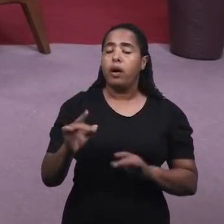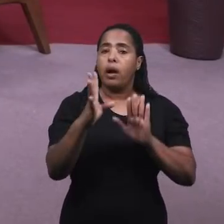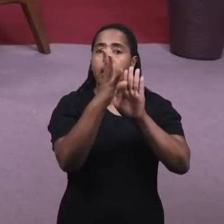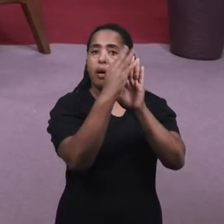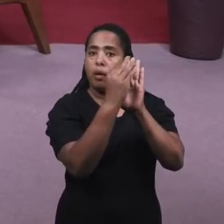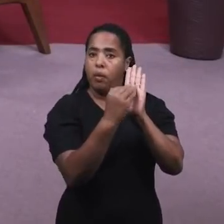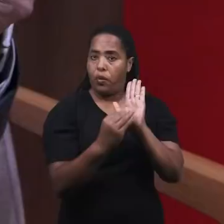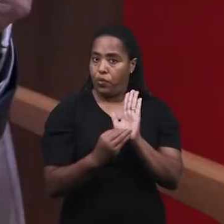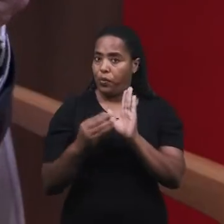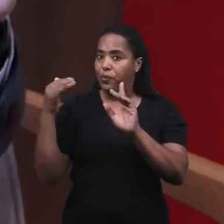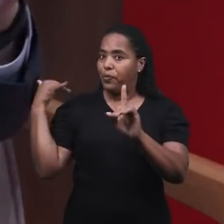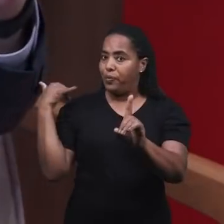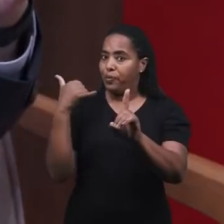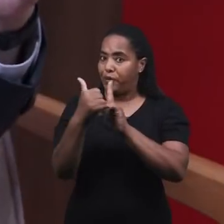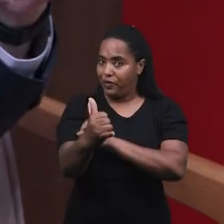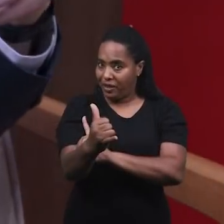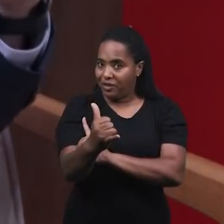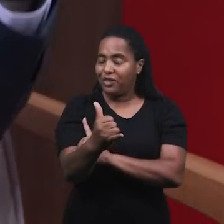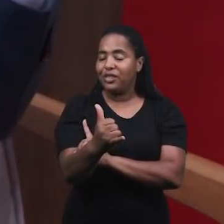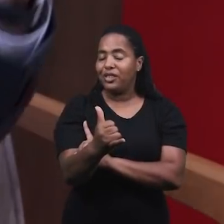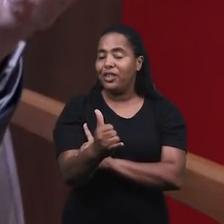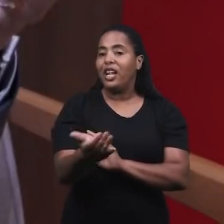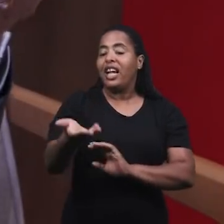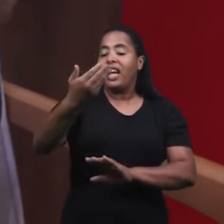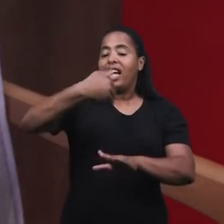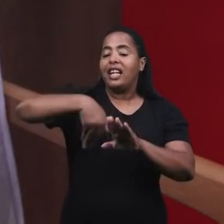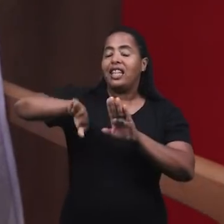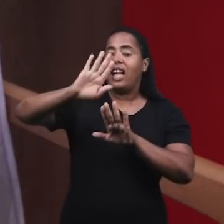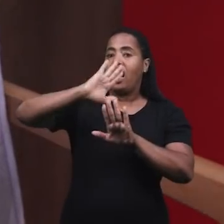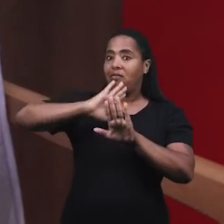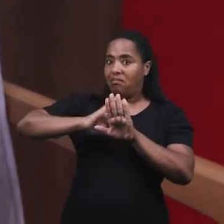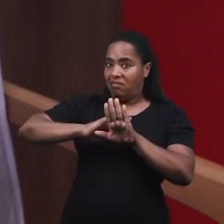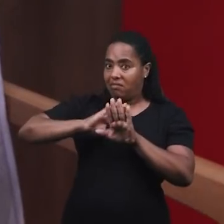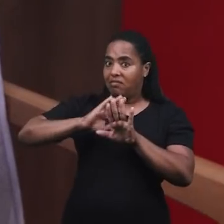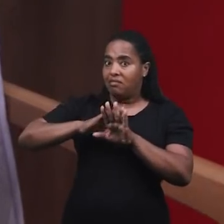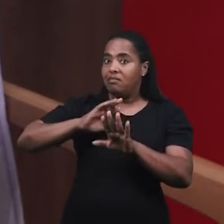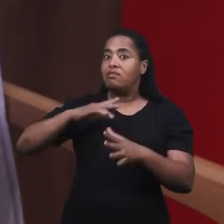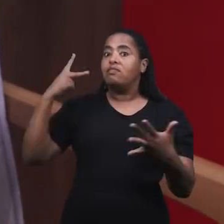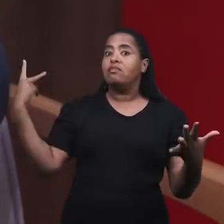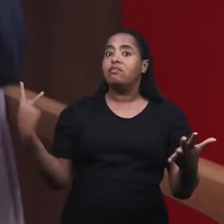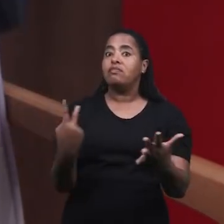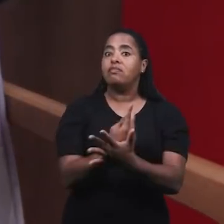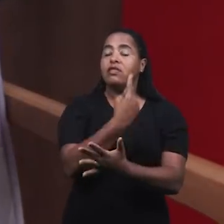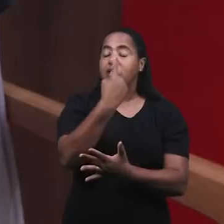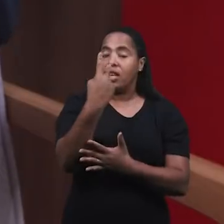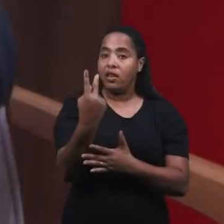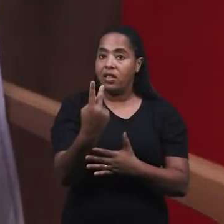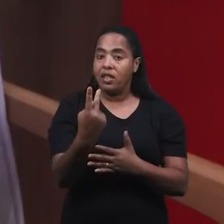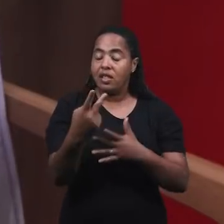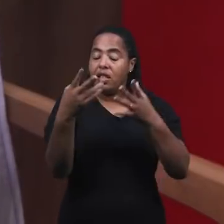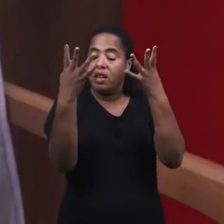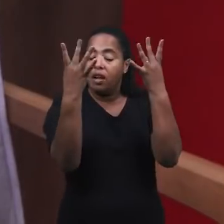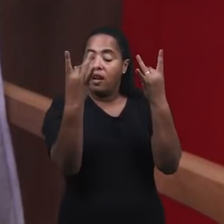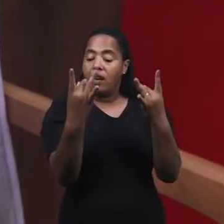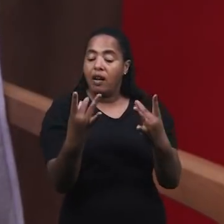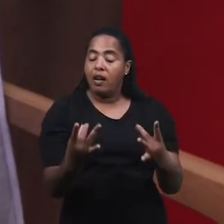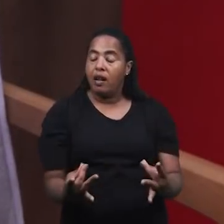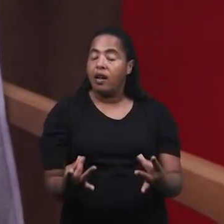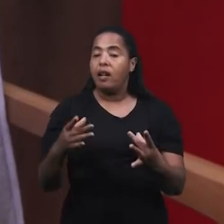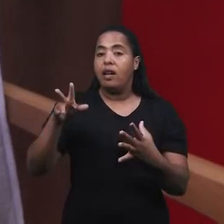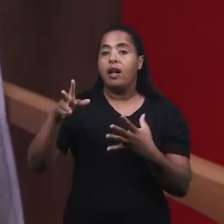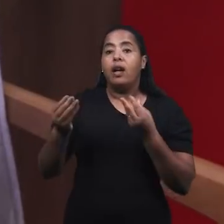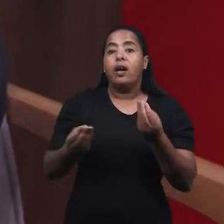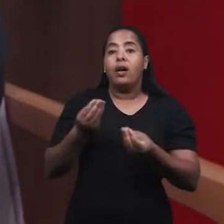conteúdo profético que existe por trás dos fatos que estão relatados como uma